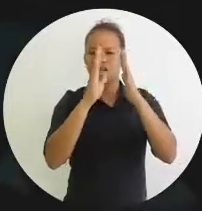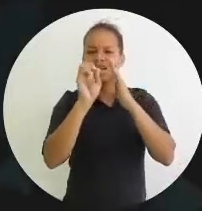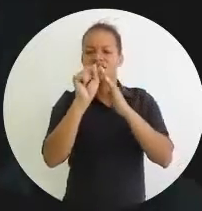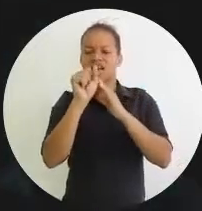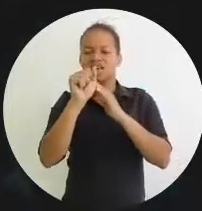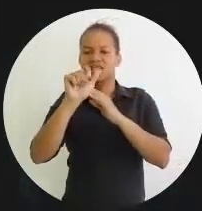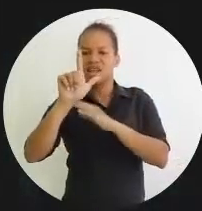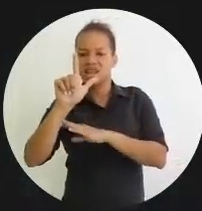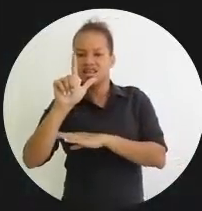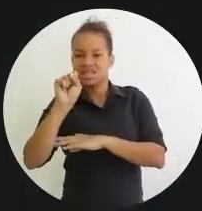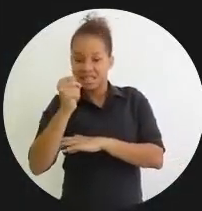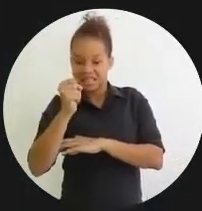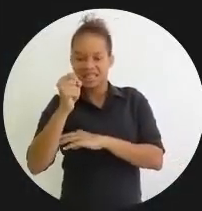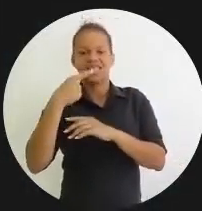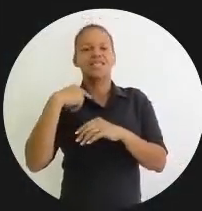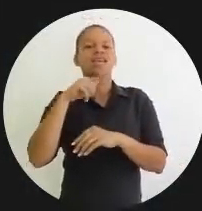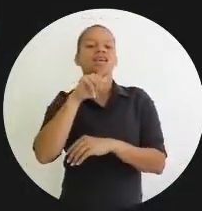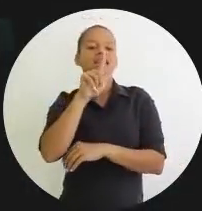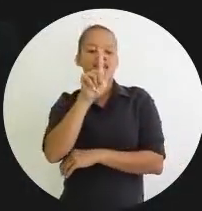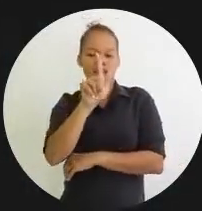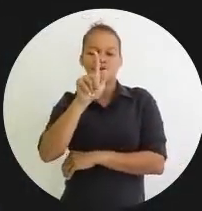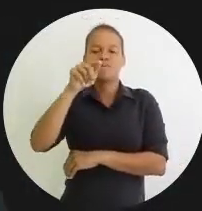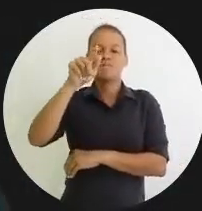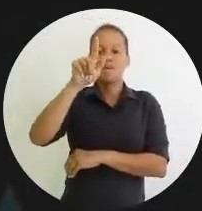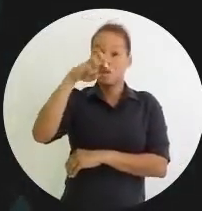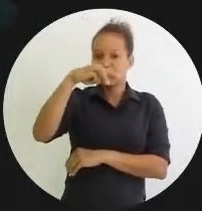CSS, IMG e